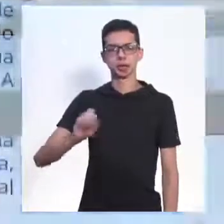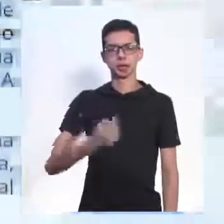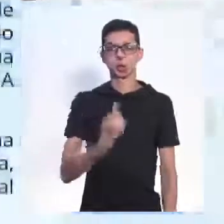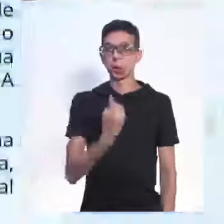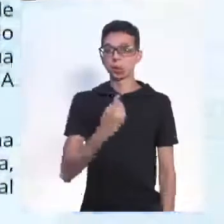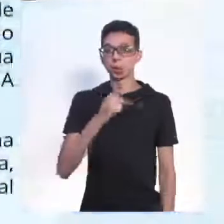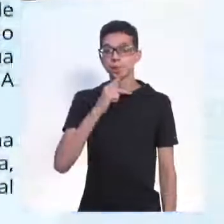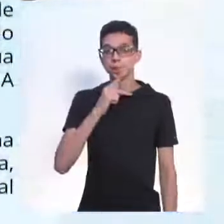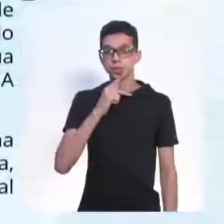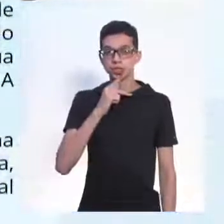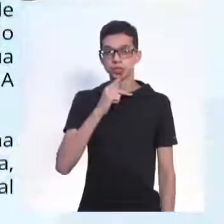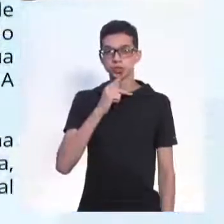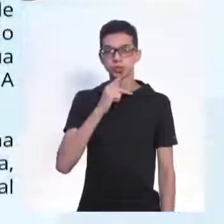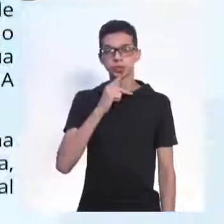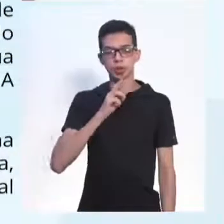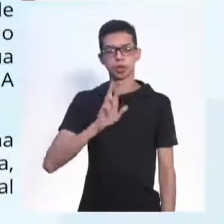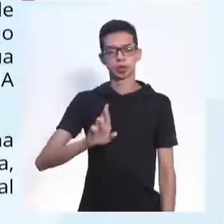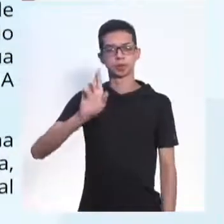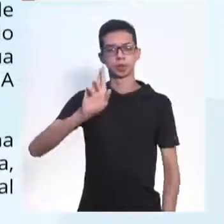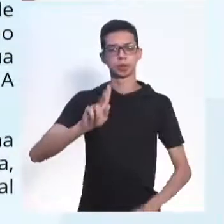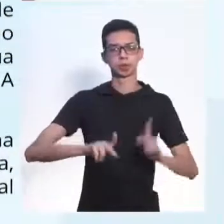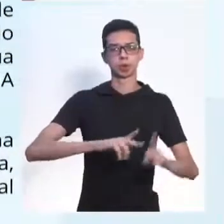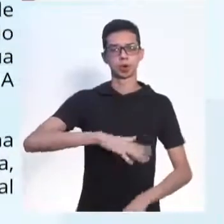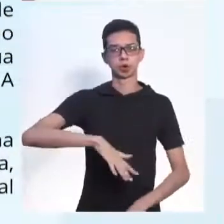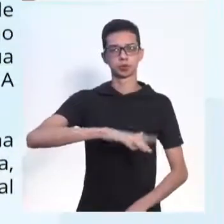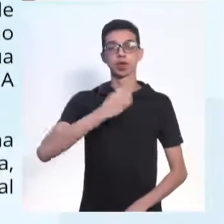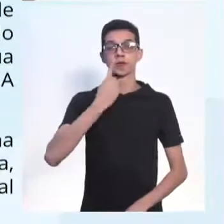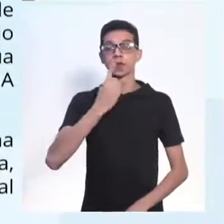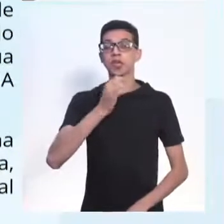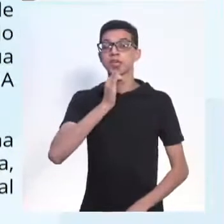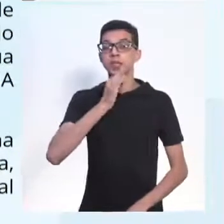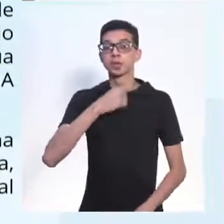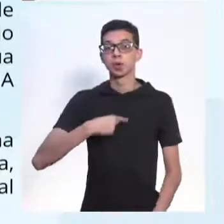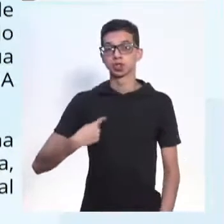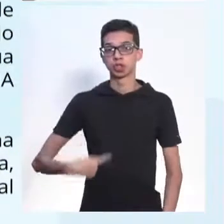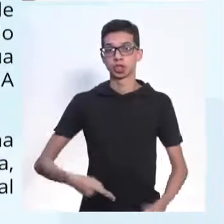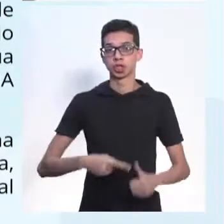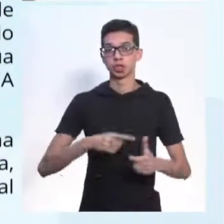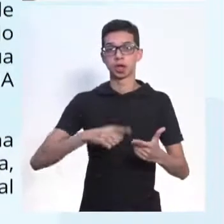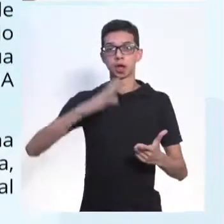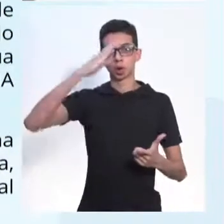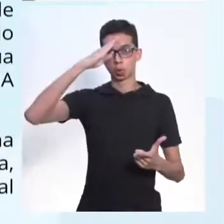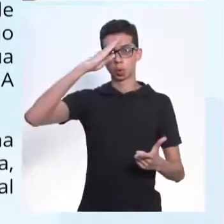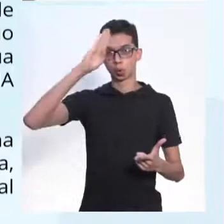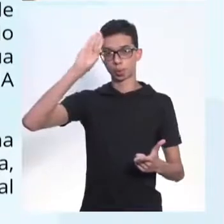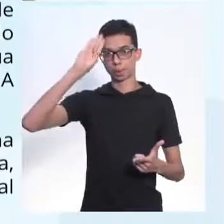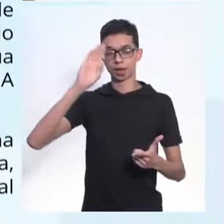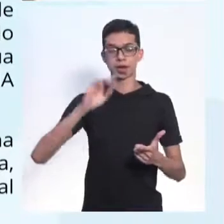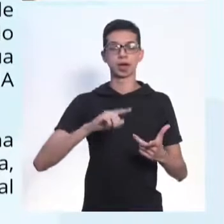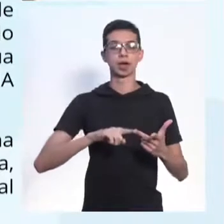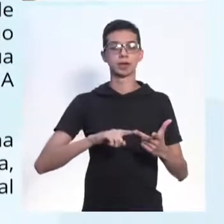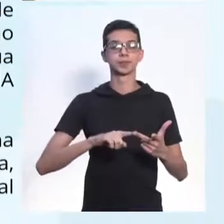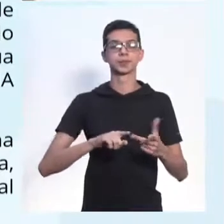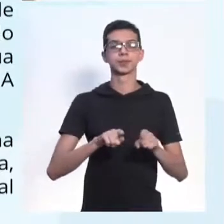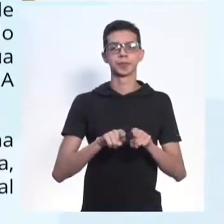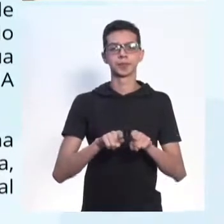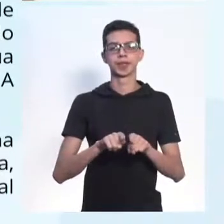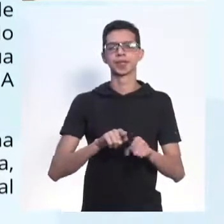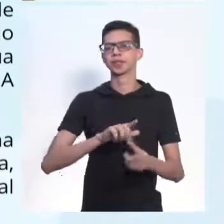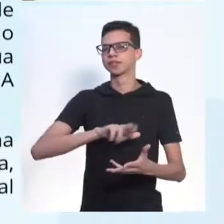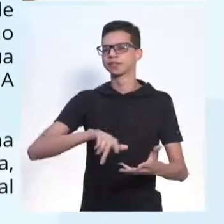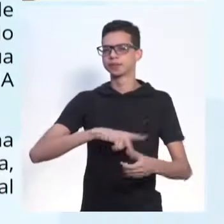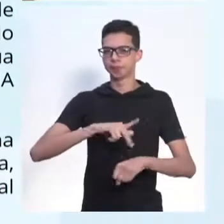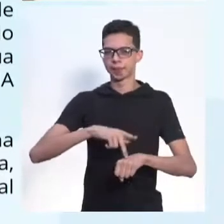partido para representar a população nós vimos exemplos como a China Cuba Síria e quitina o sistema